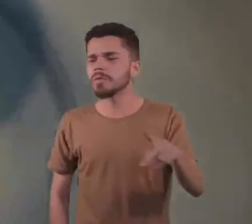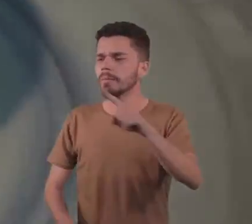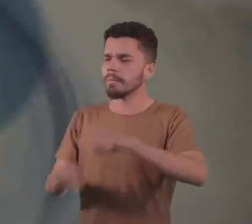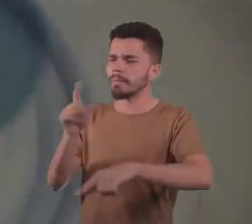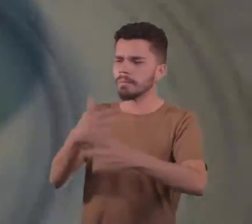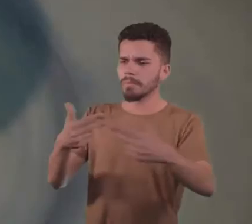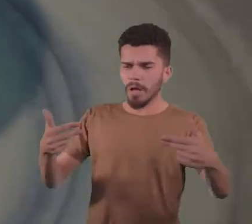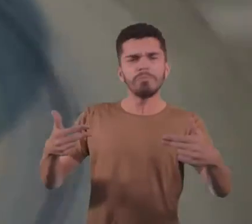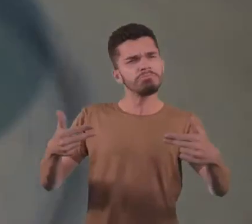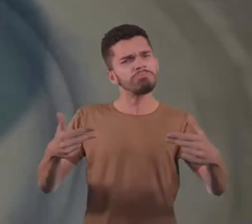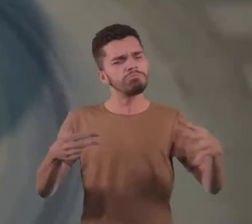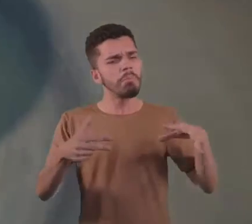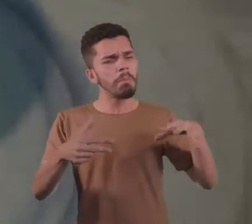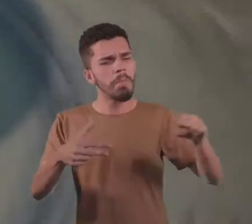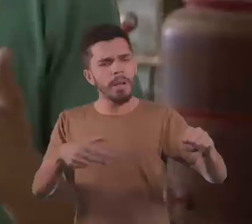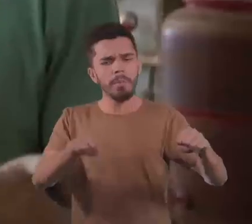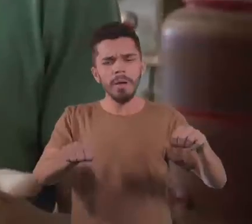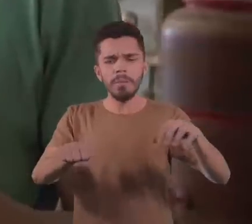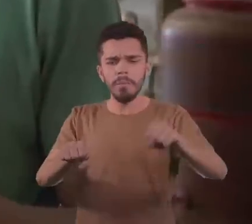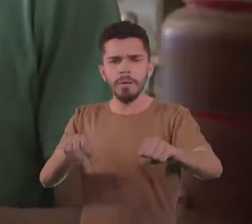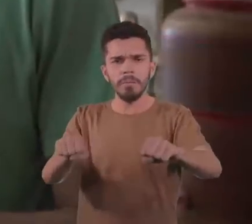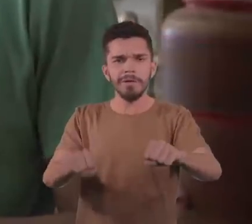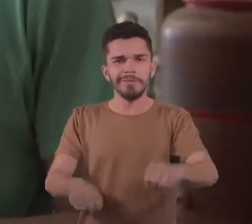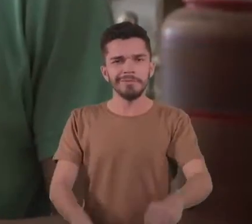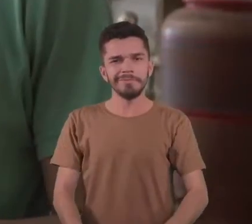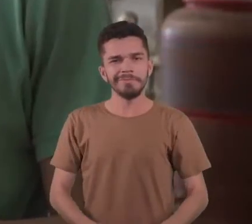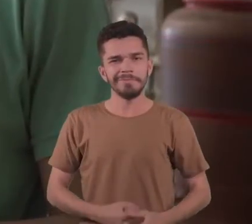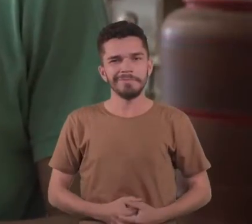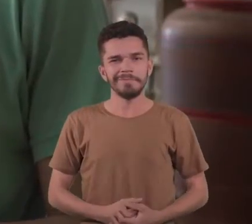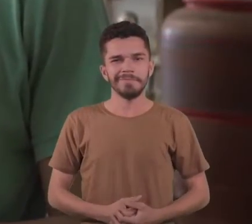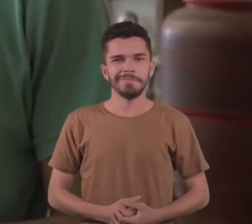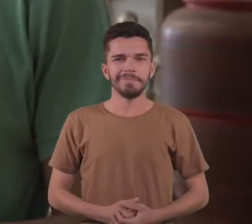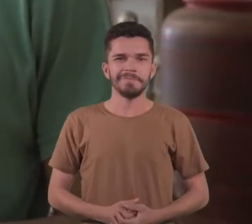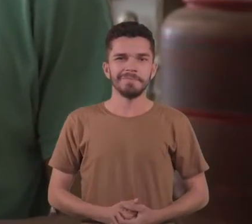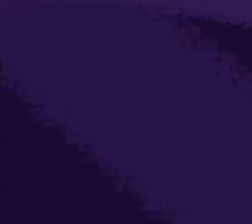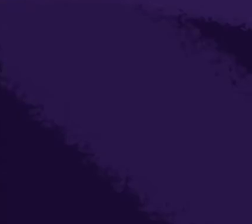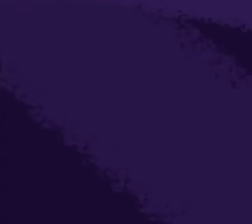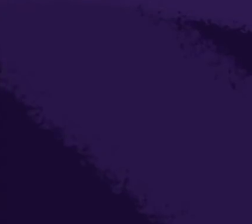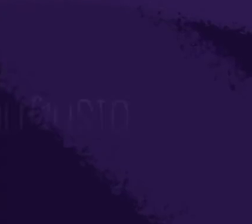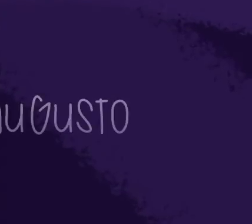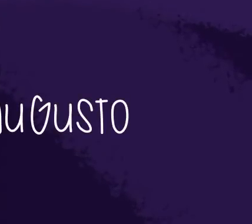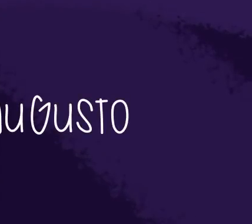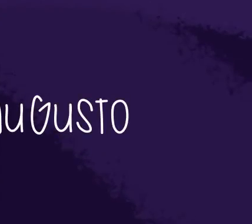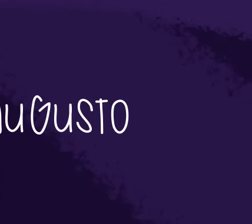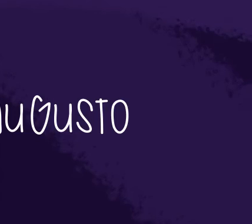esse espaço assim e fazer valer a nossa universidade pública, né? Assim.